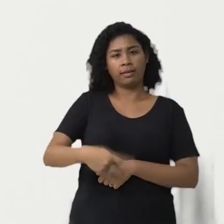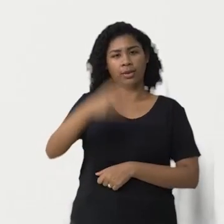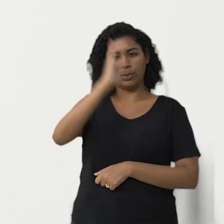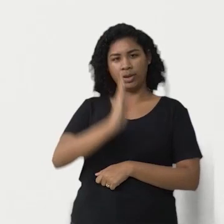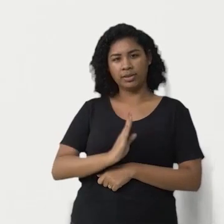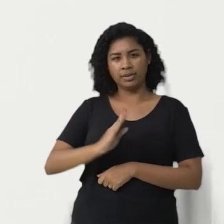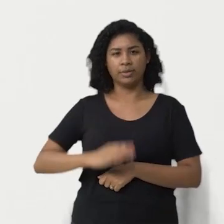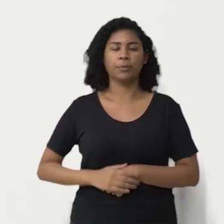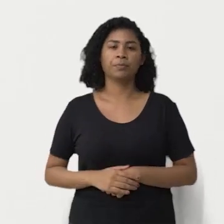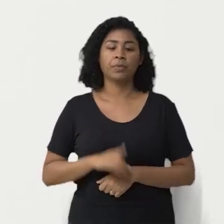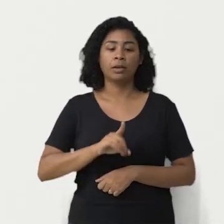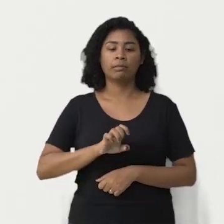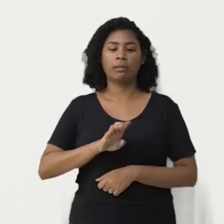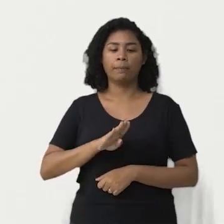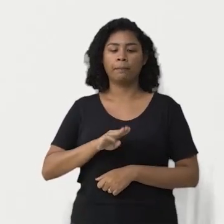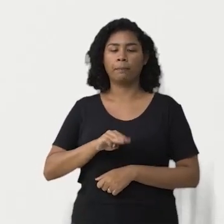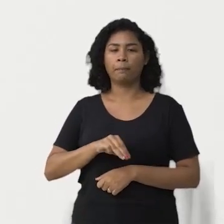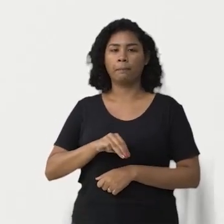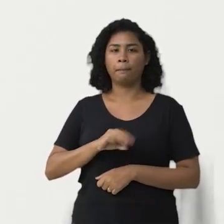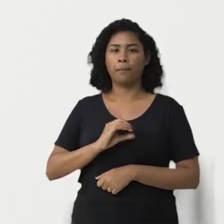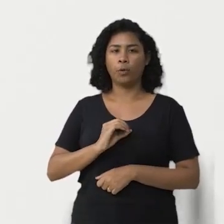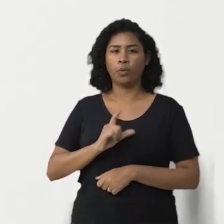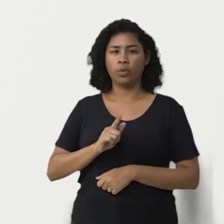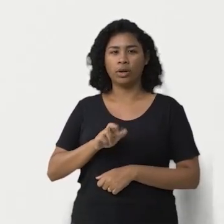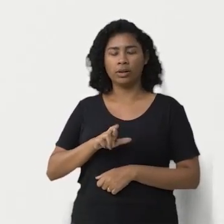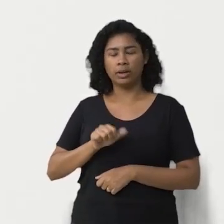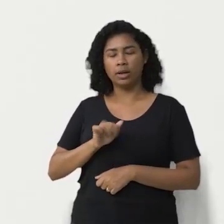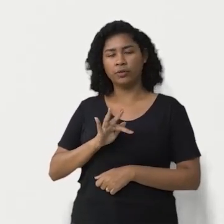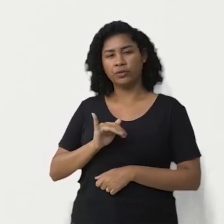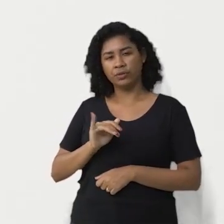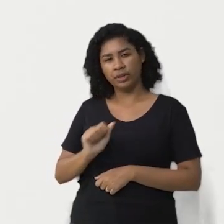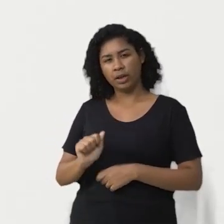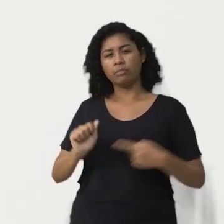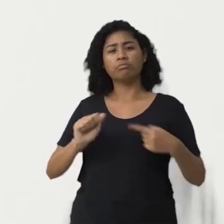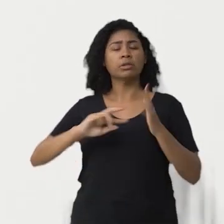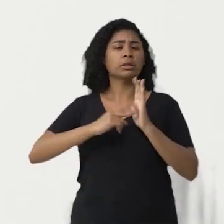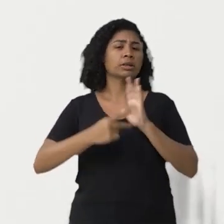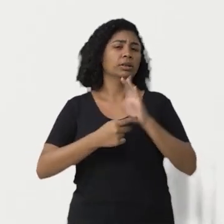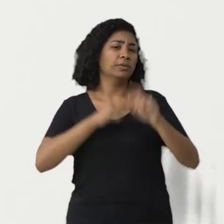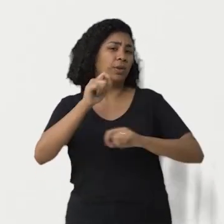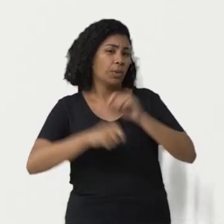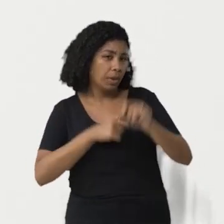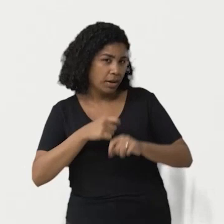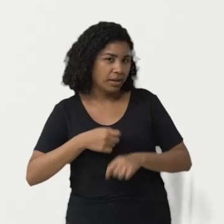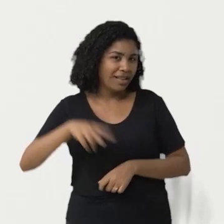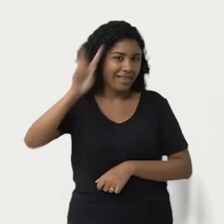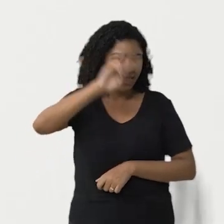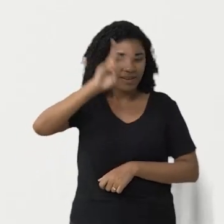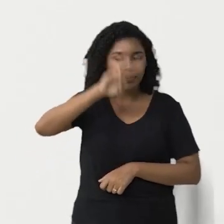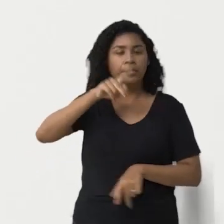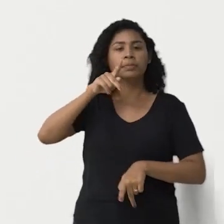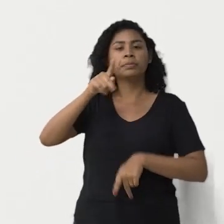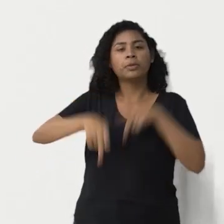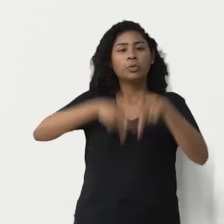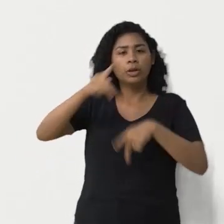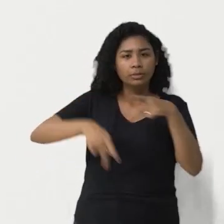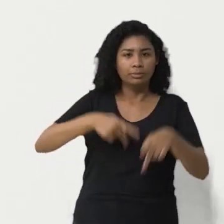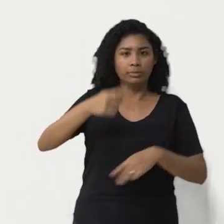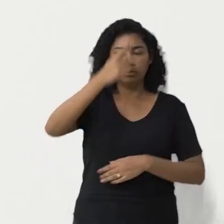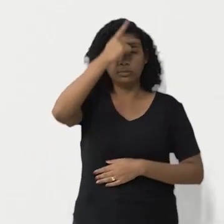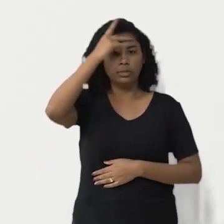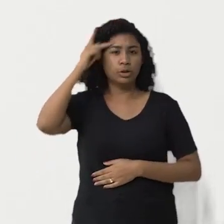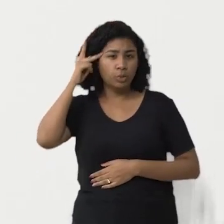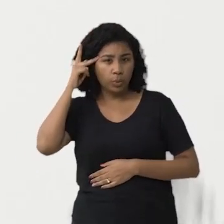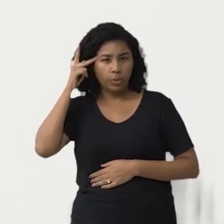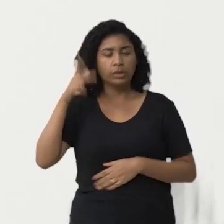Falou em demografia, já lembra do que, gente? De pessoas, de população.